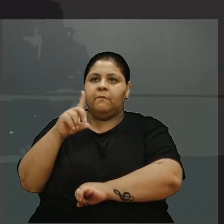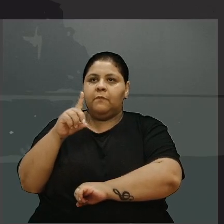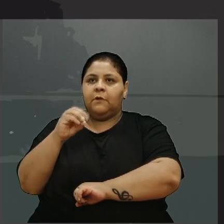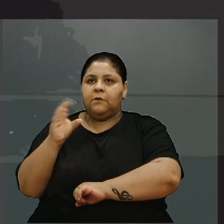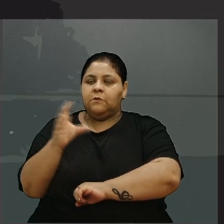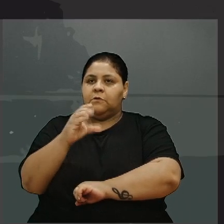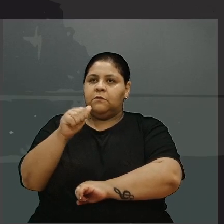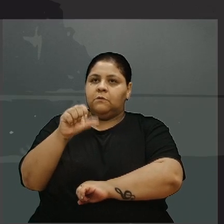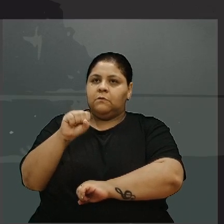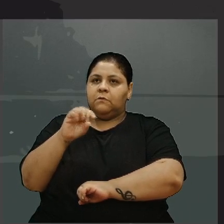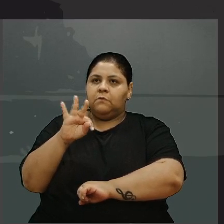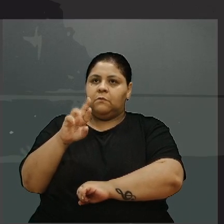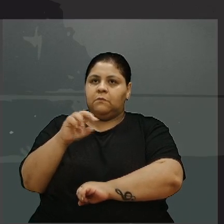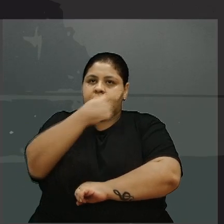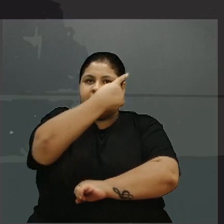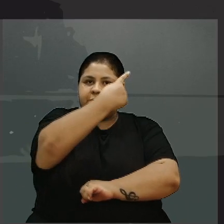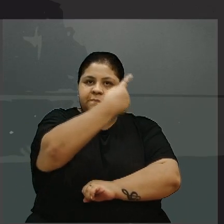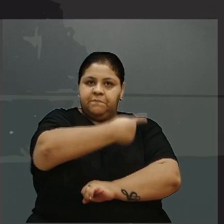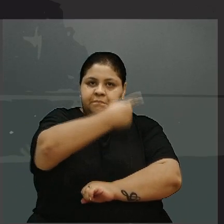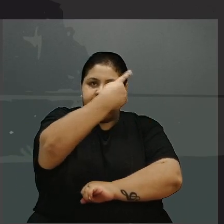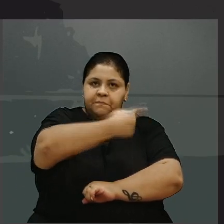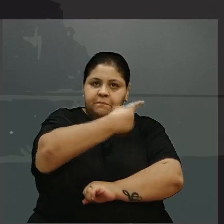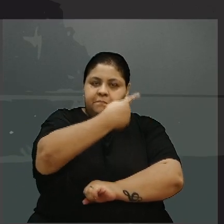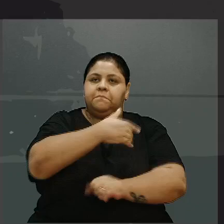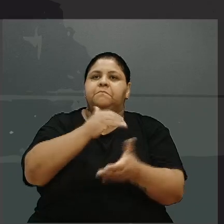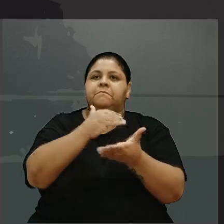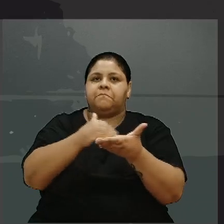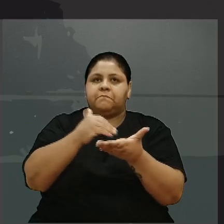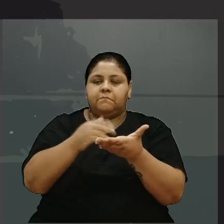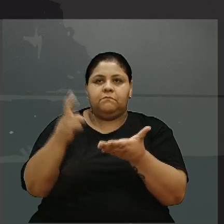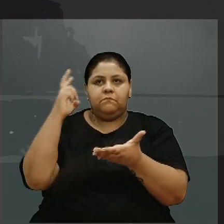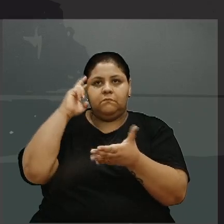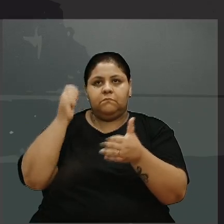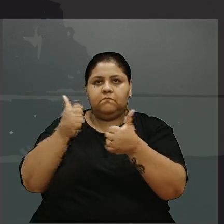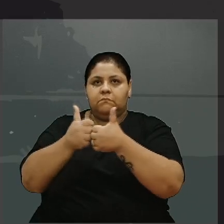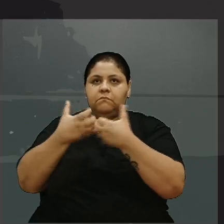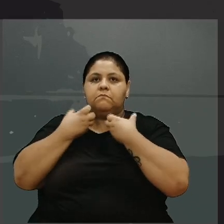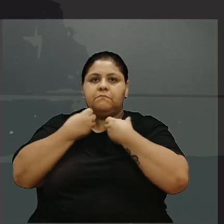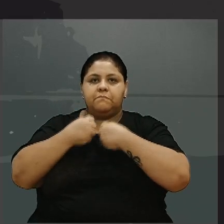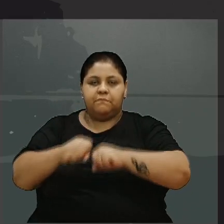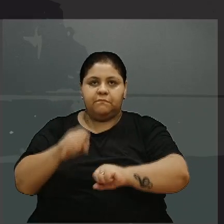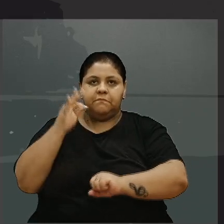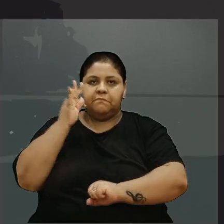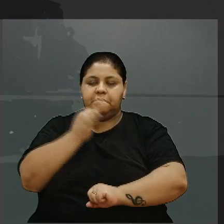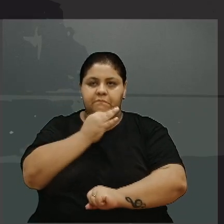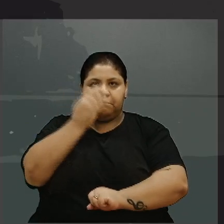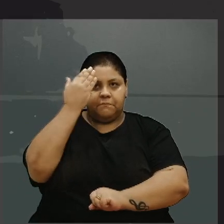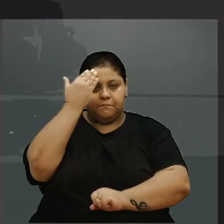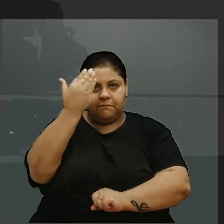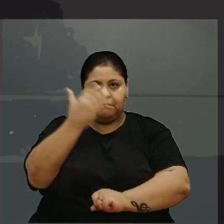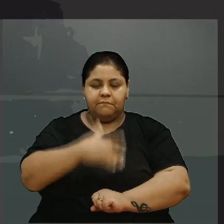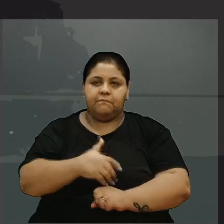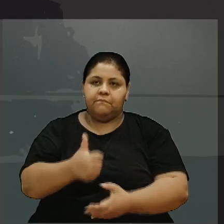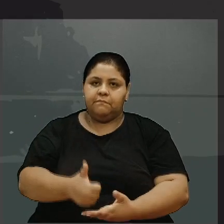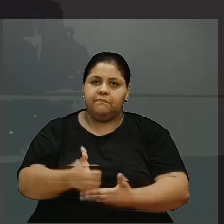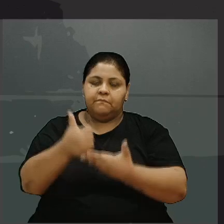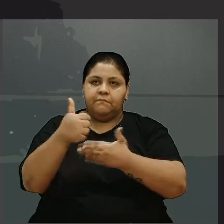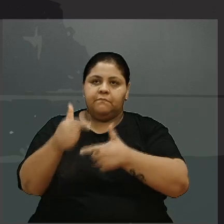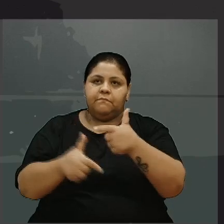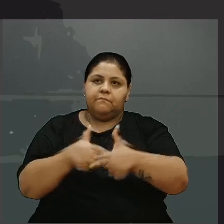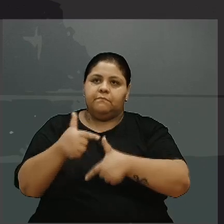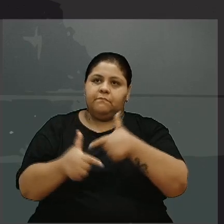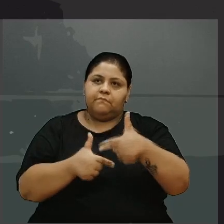de Cultura, através de sua secretaria, Tatiane Frisso, agradecemos pelo apoio e